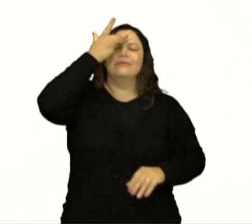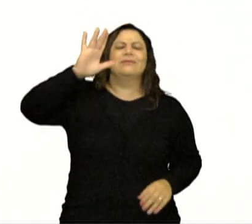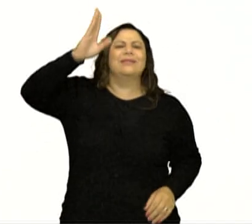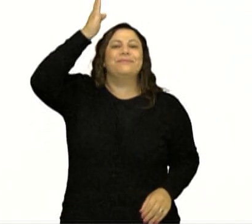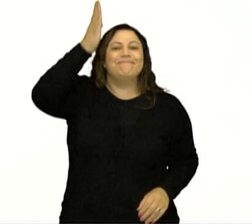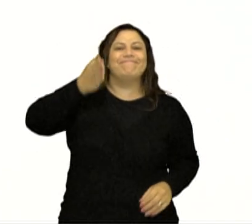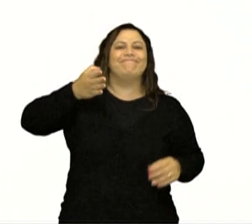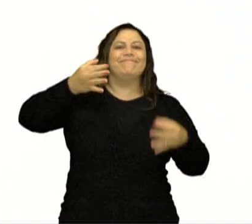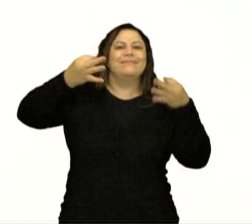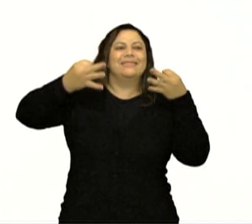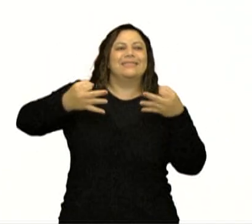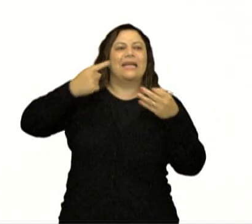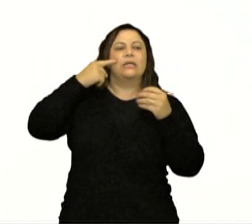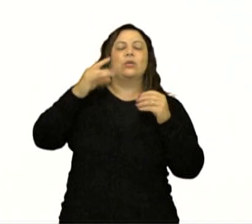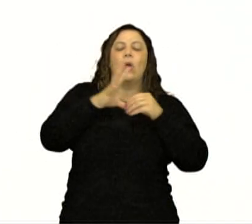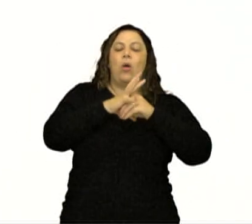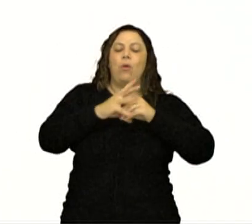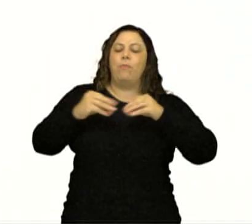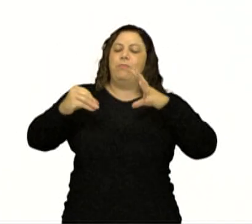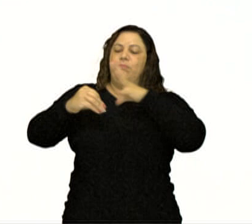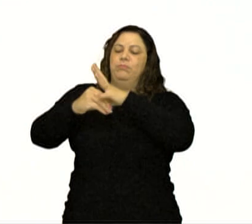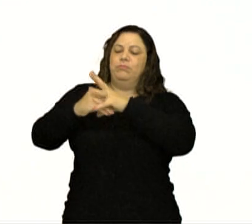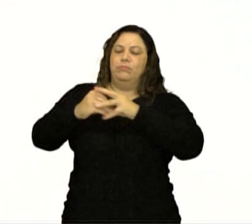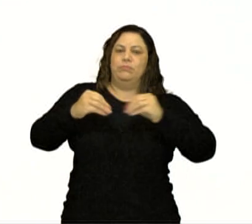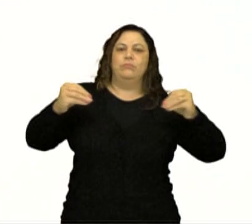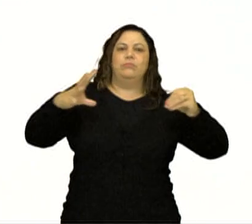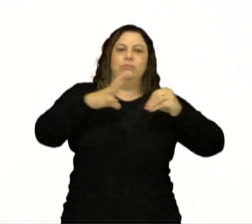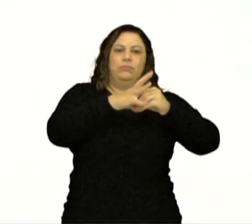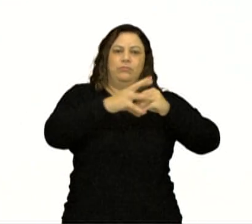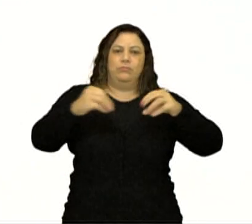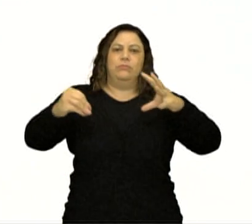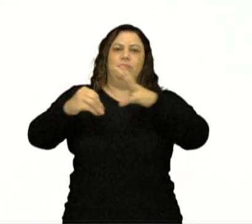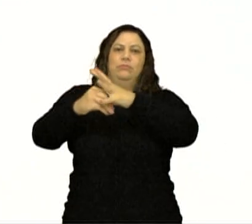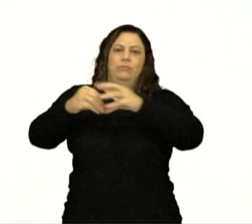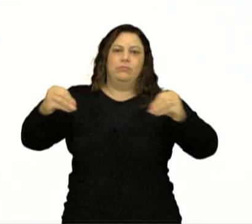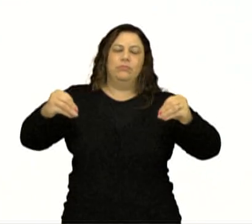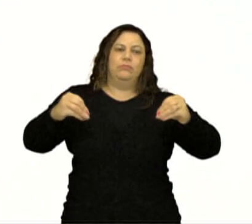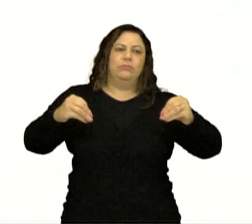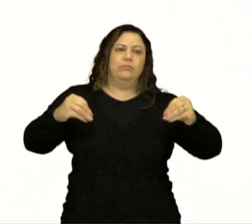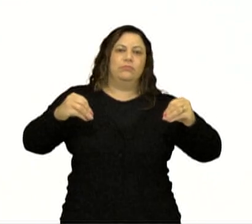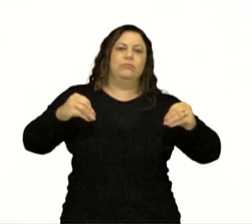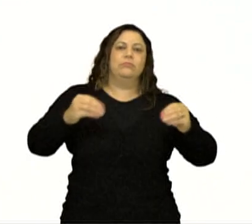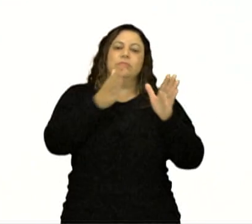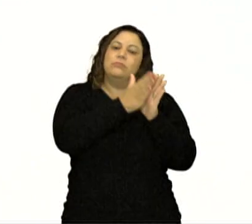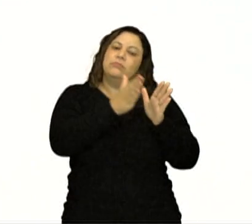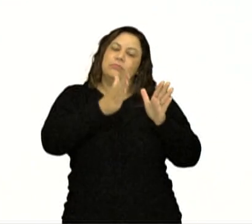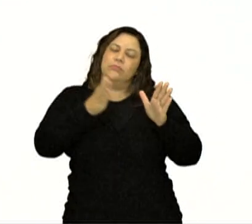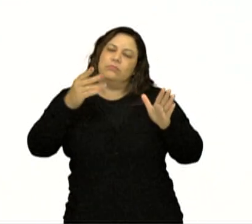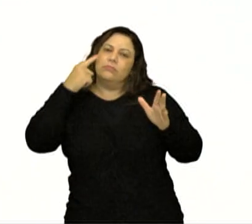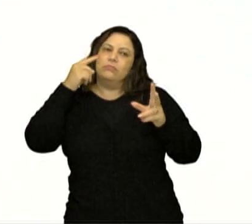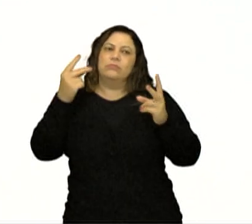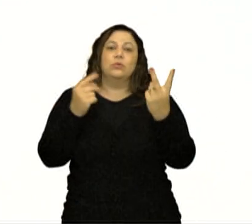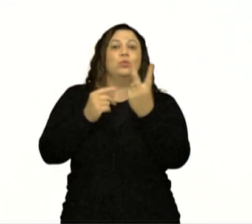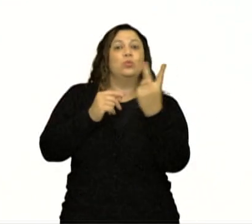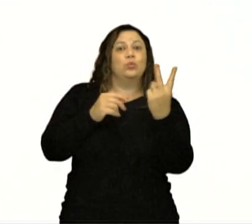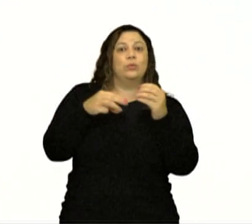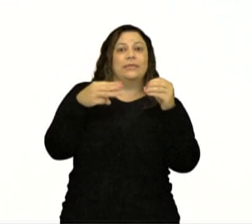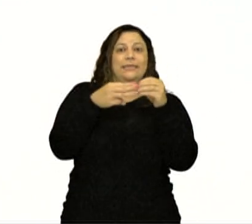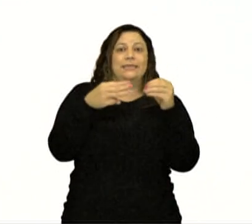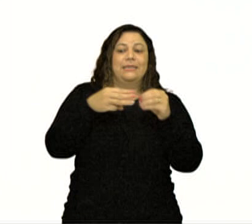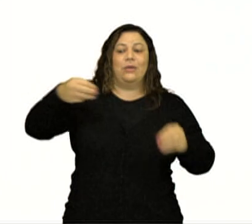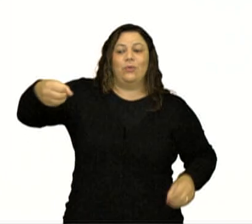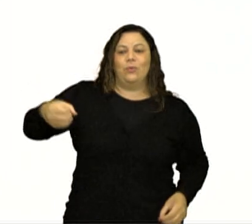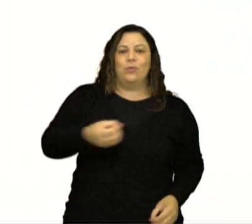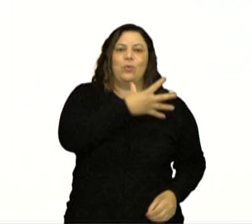significa. Tá? Aqui é um processo acelerado da mitose, tá? Mostrando aqui através desse GIF, formação de duas novas células com